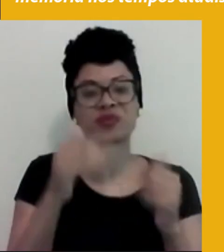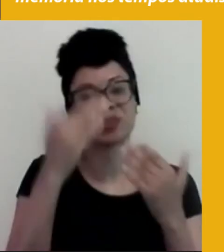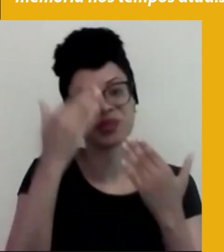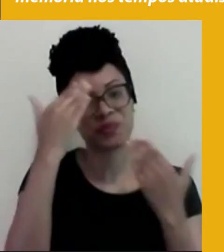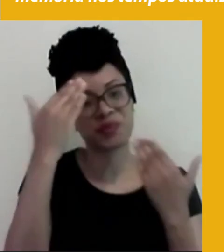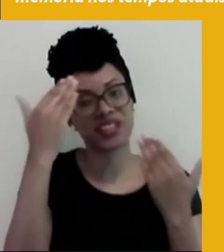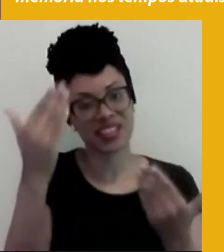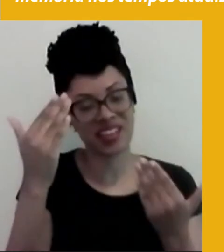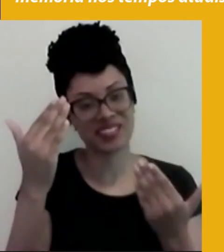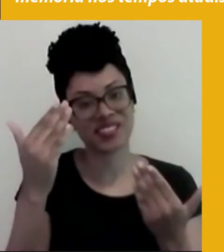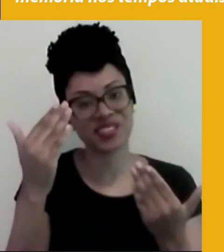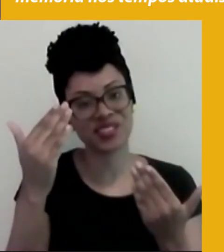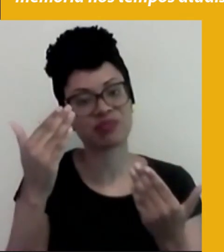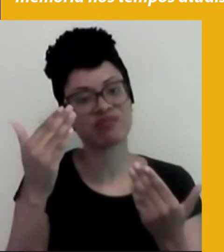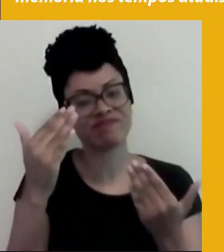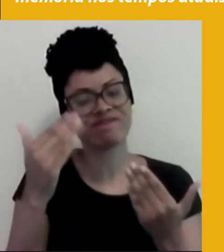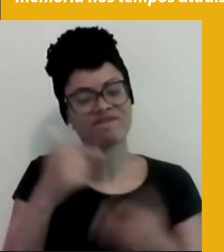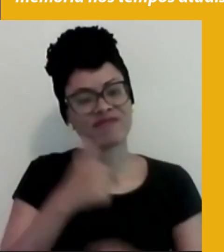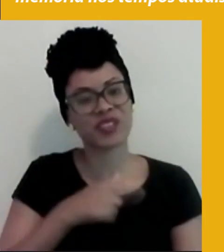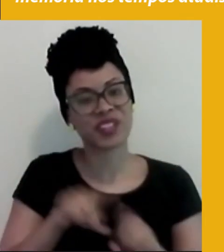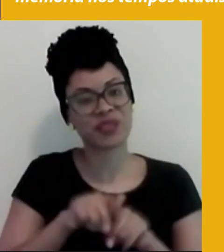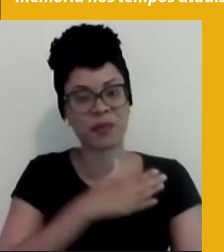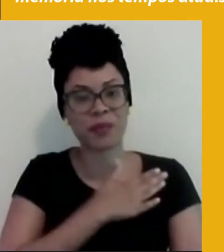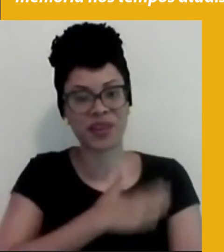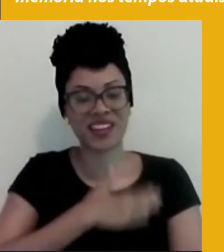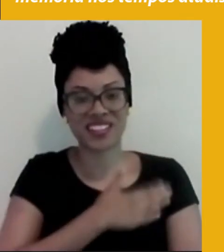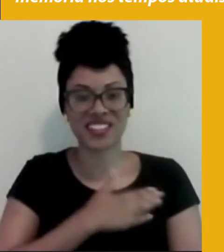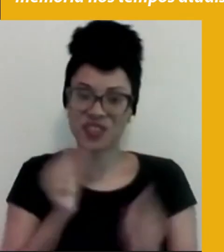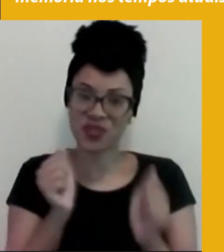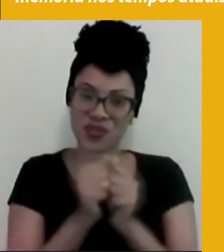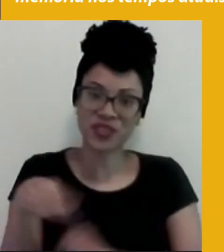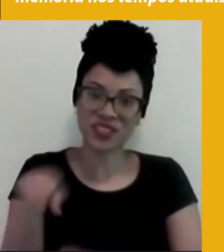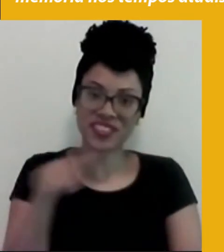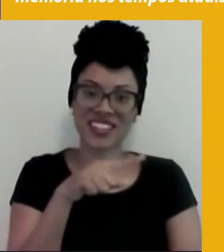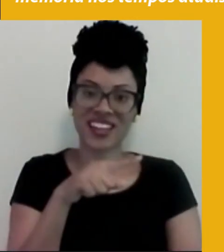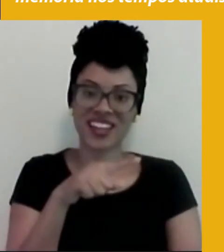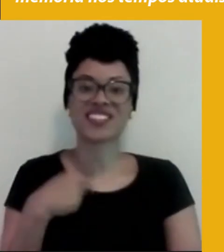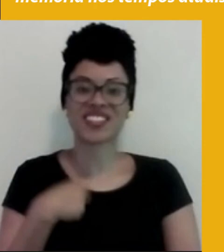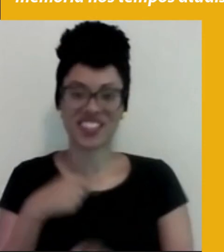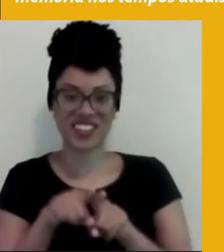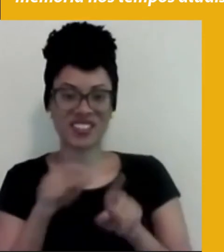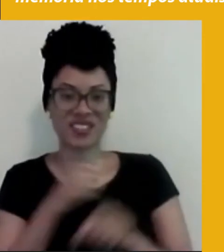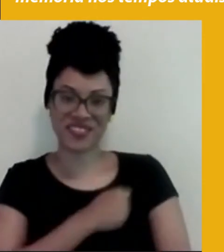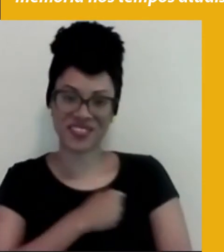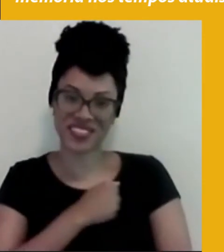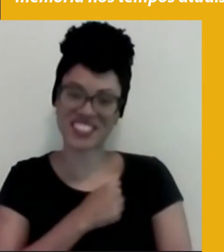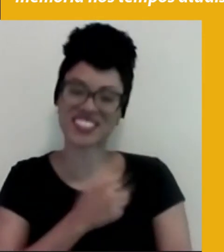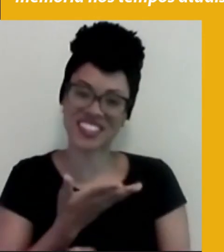Foi recíproco. Prazer em estar aqui com vocês. Prazer também, gente. Muito obrigado.